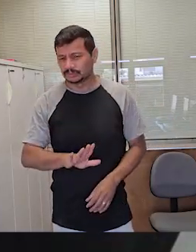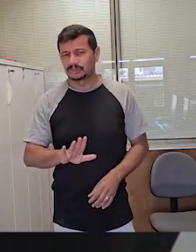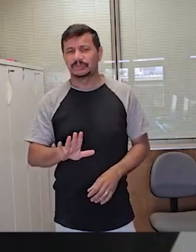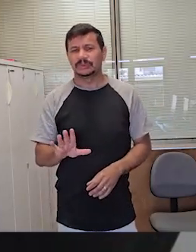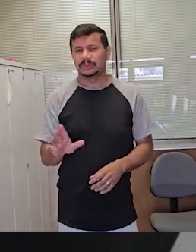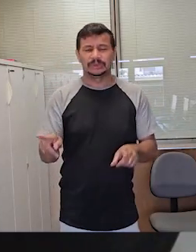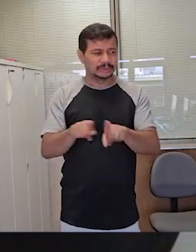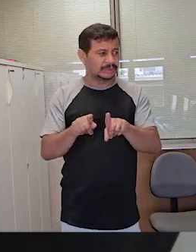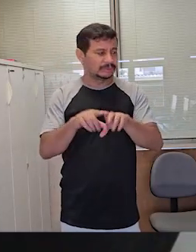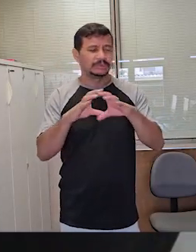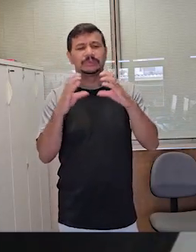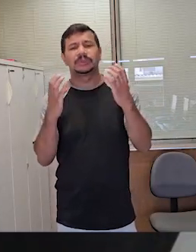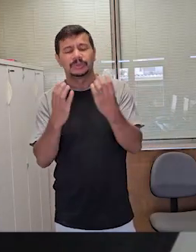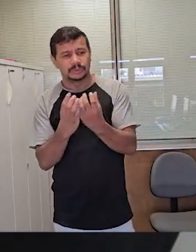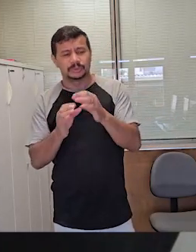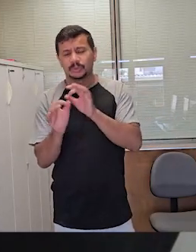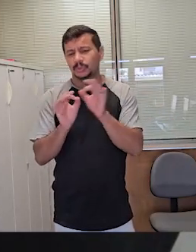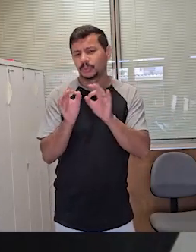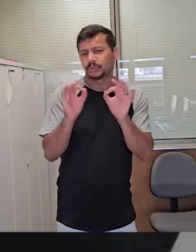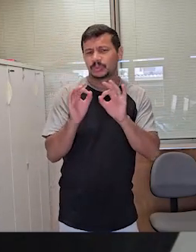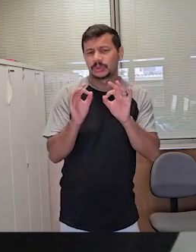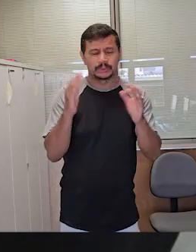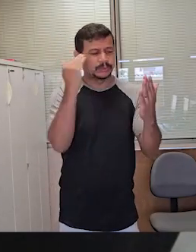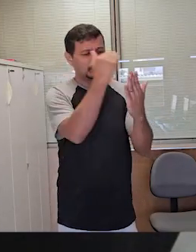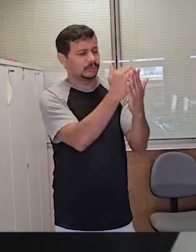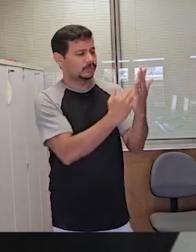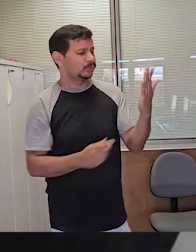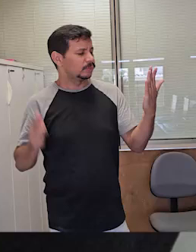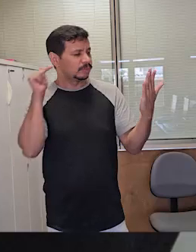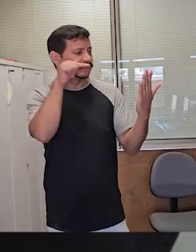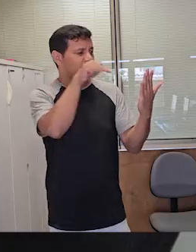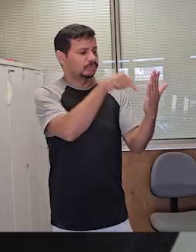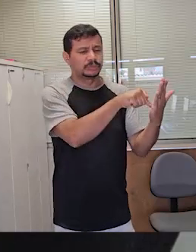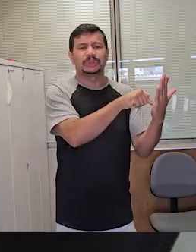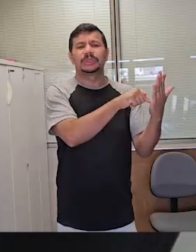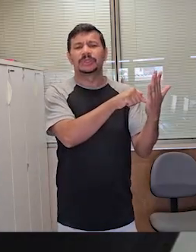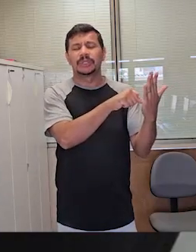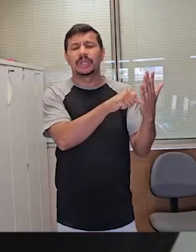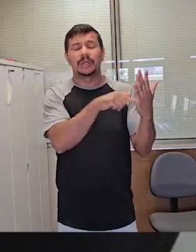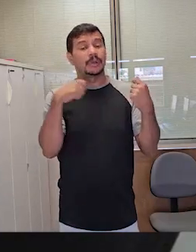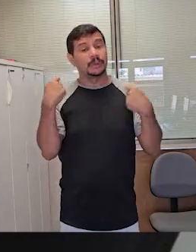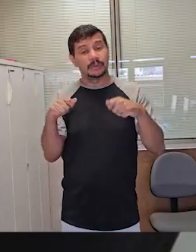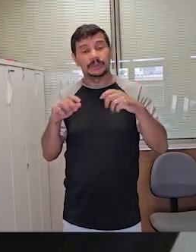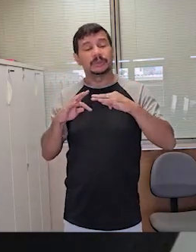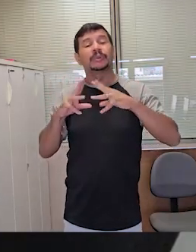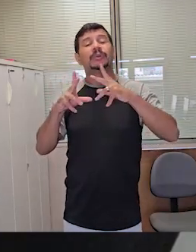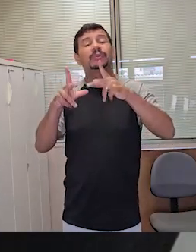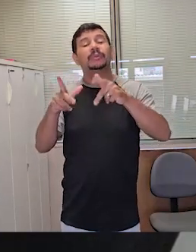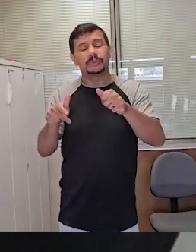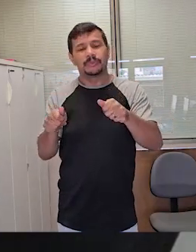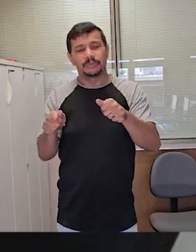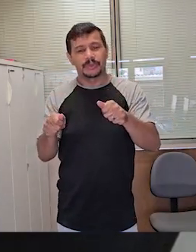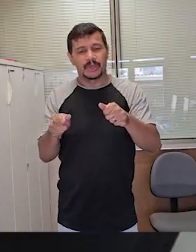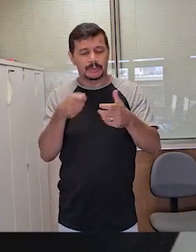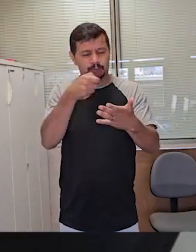de lá vão sair demandas que são legítimas, das bases, né? Mas a conferência ela é democrática, para trazer, ela não